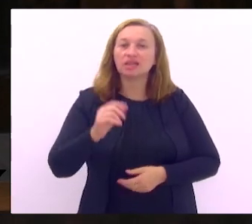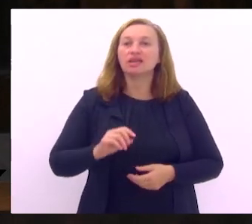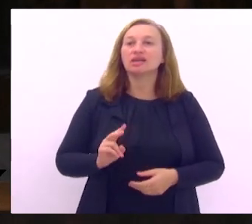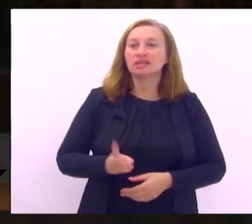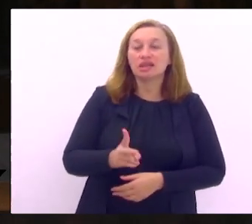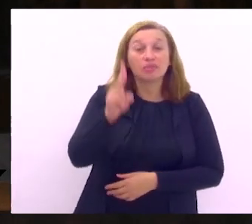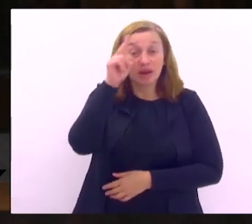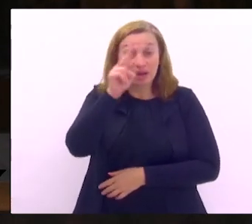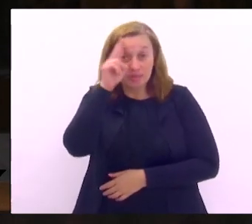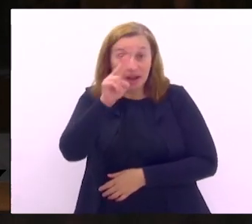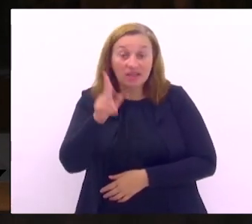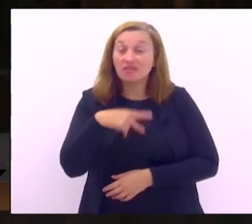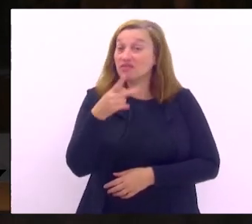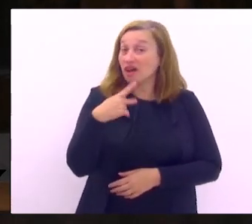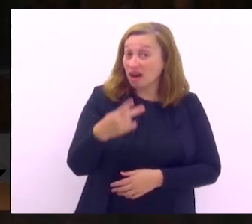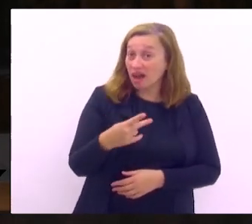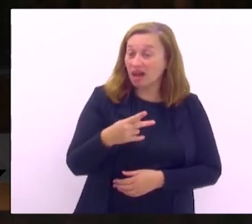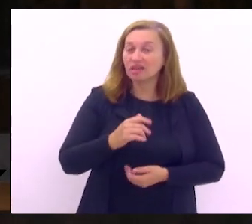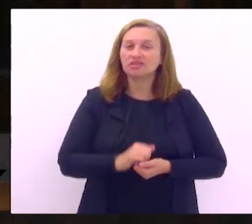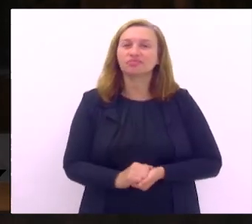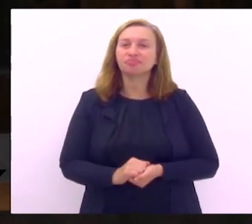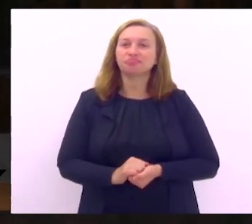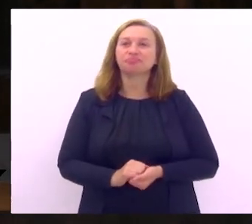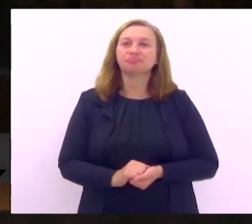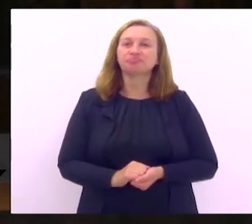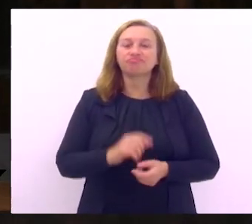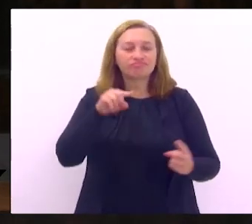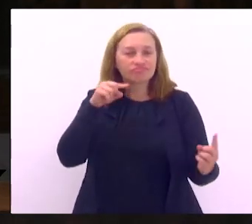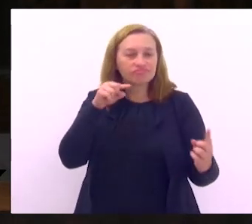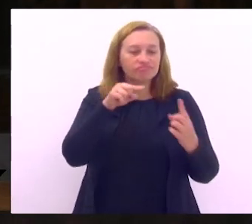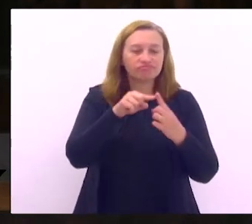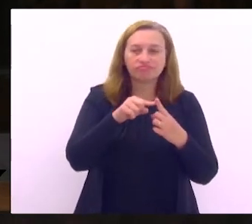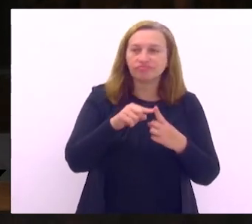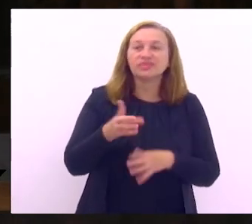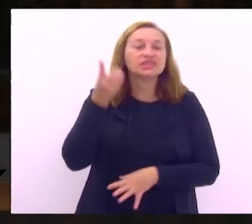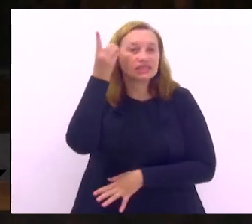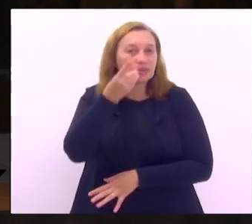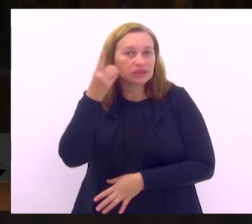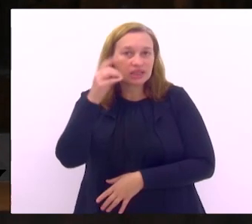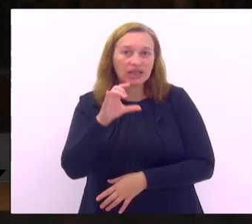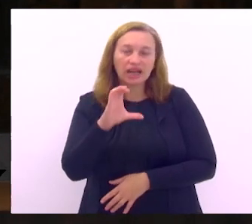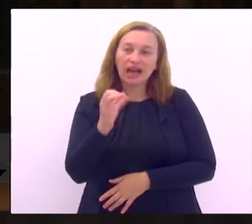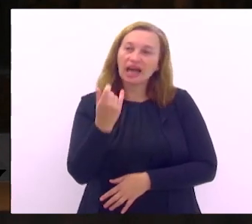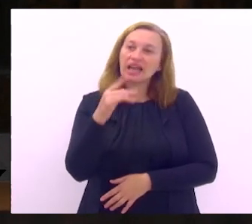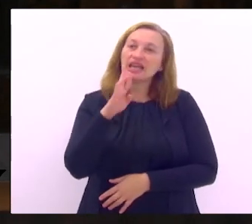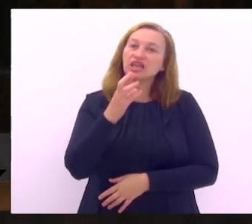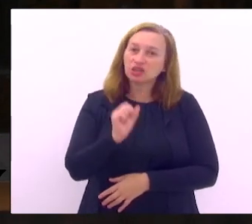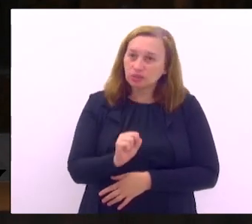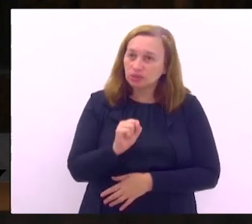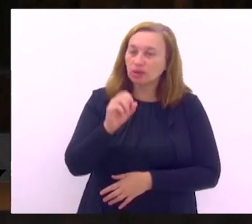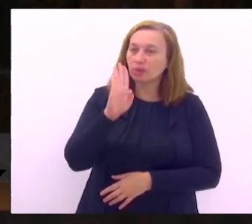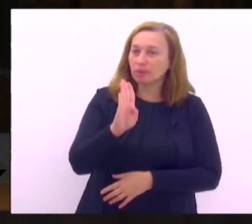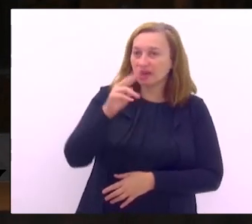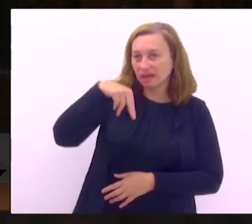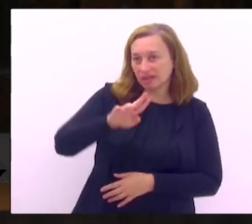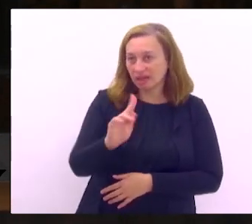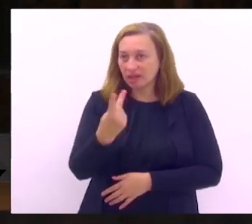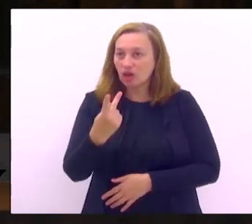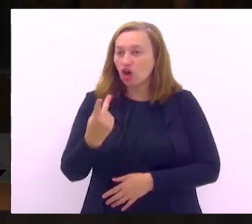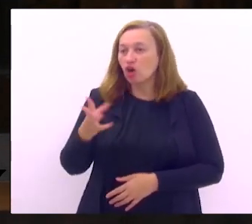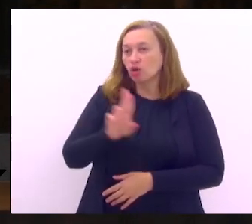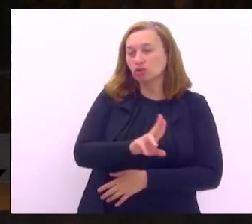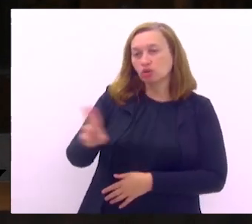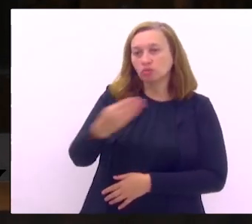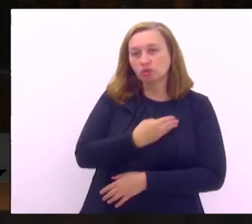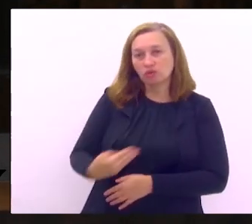rememorada, e dizer, de modo bastante objetivo, deputado Carlinhos BNH, que, em nome do governador